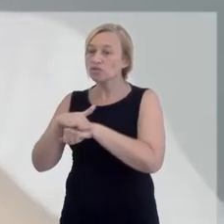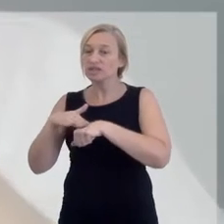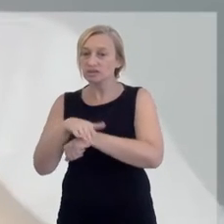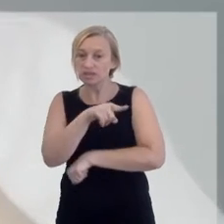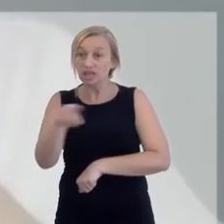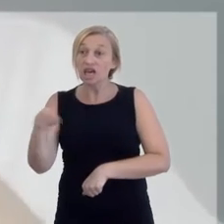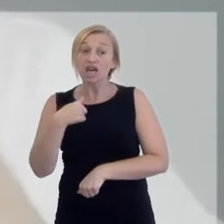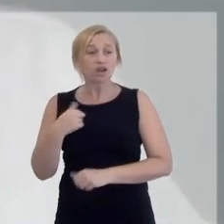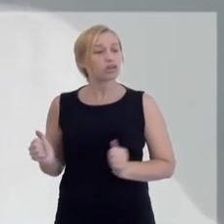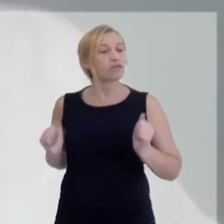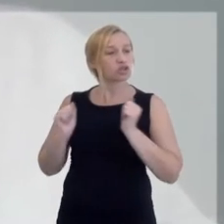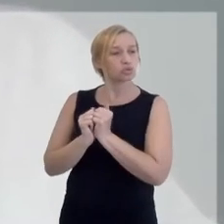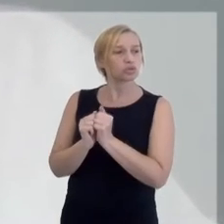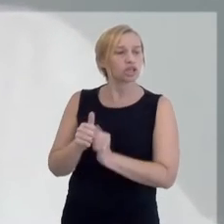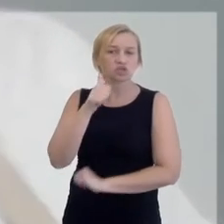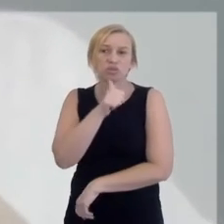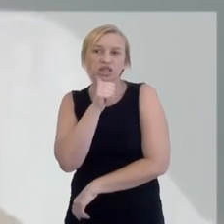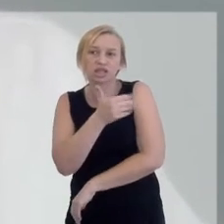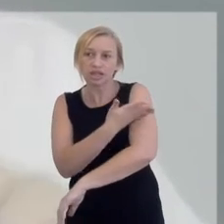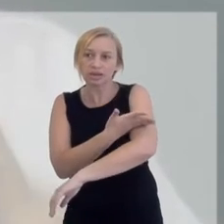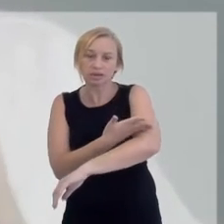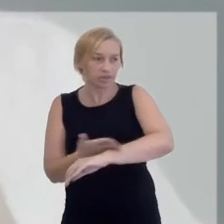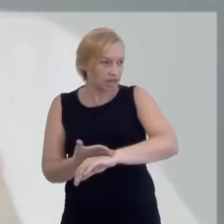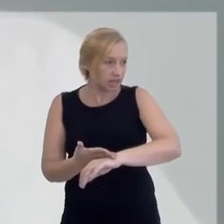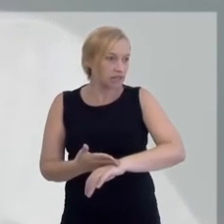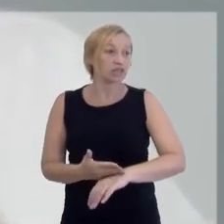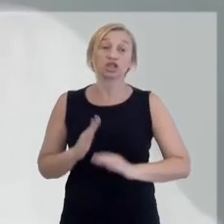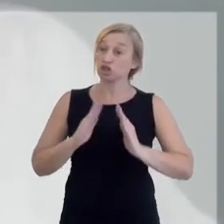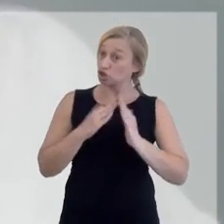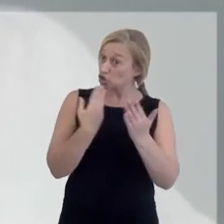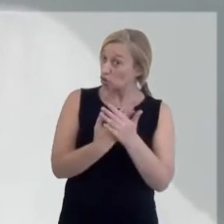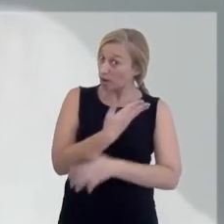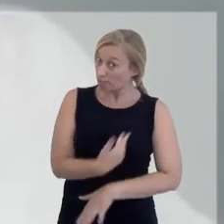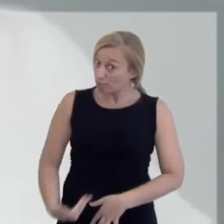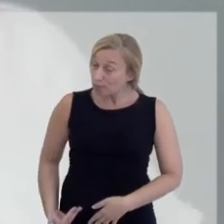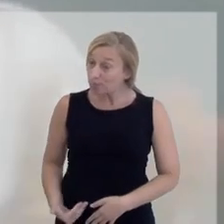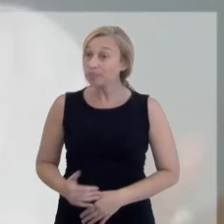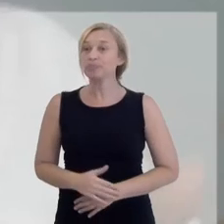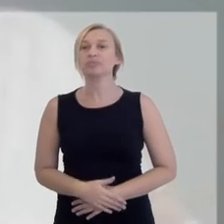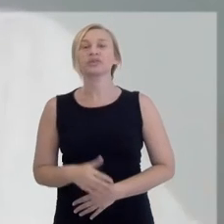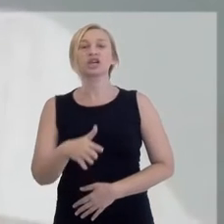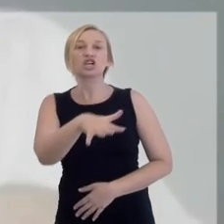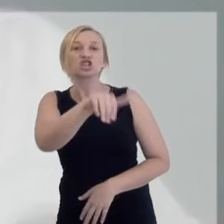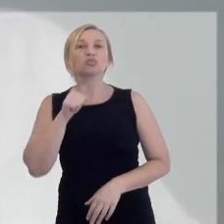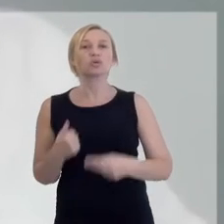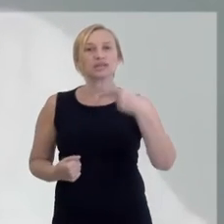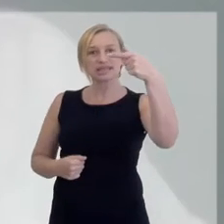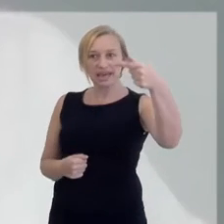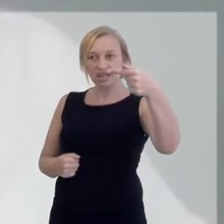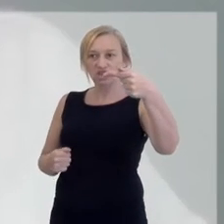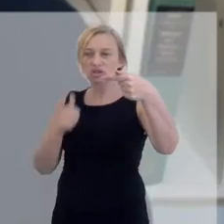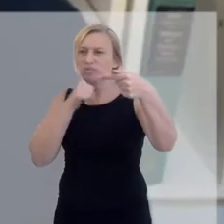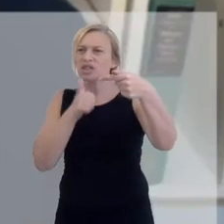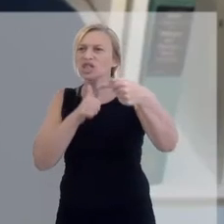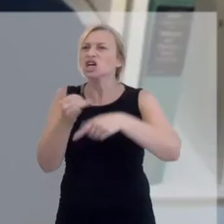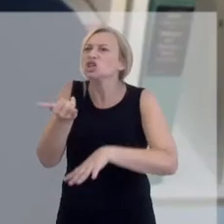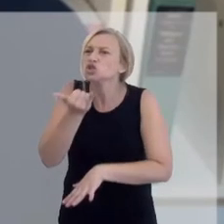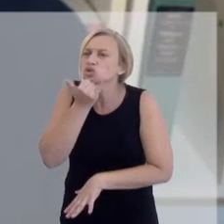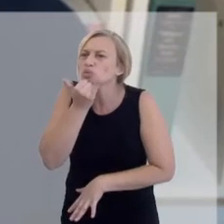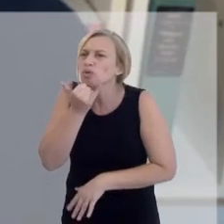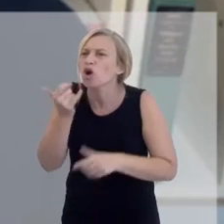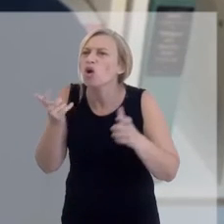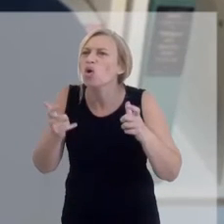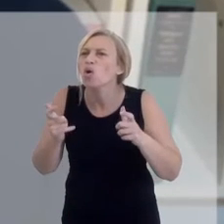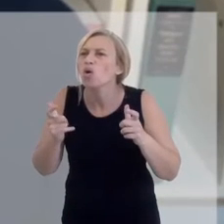eu andava com essas meninas que eram brancas, escola pública, e ela chamou 7 meninas. Perdão,